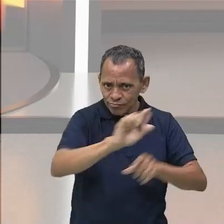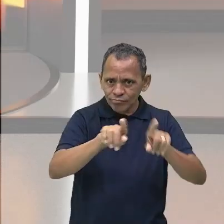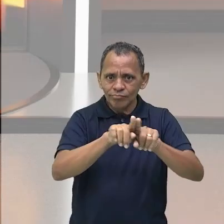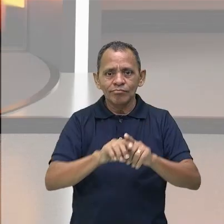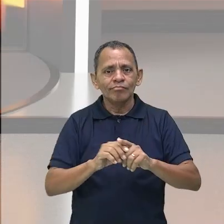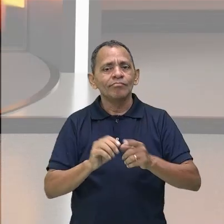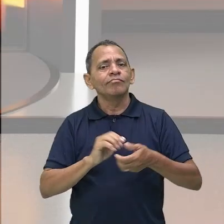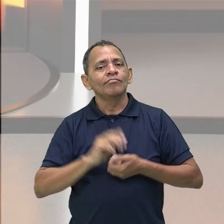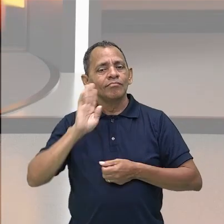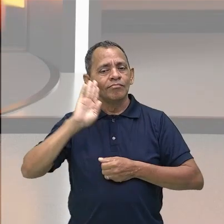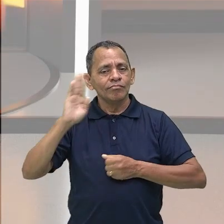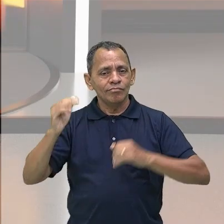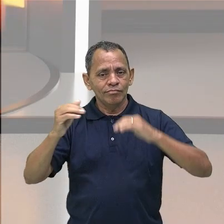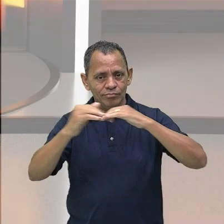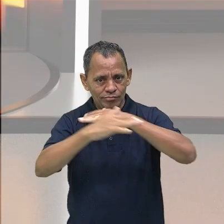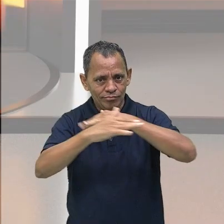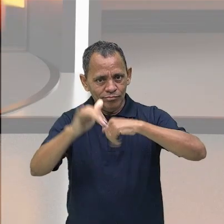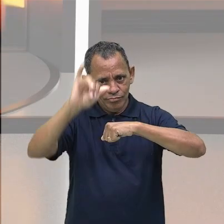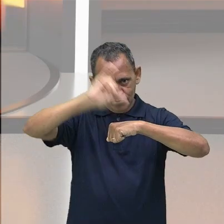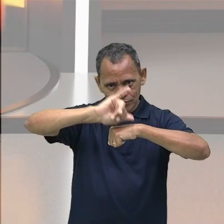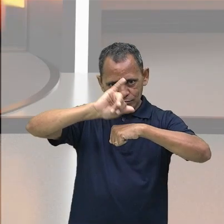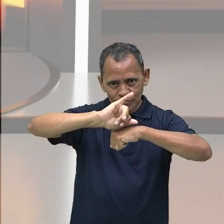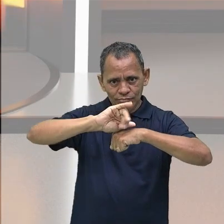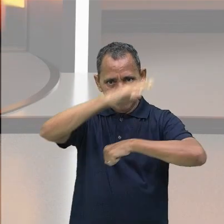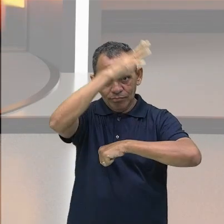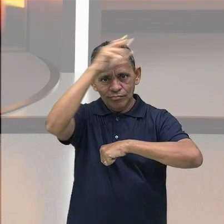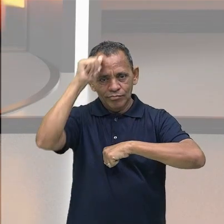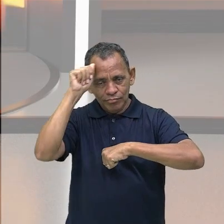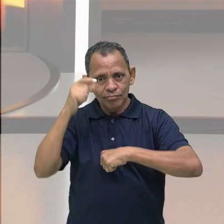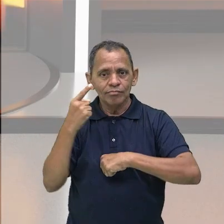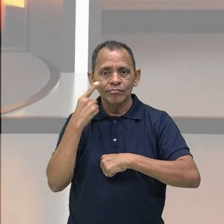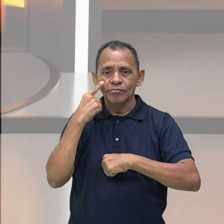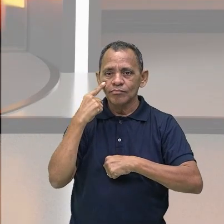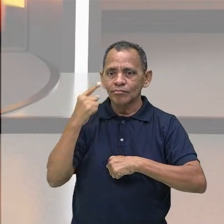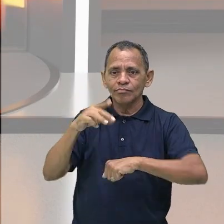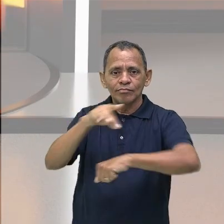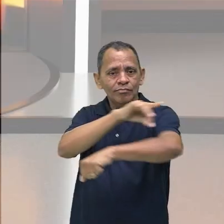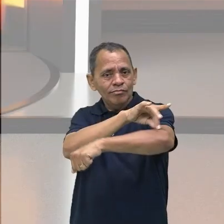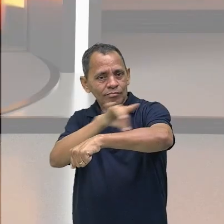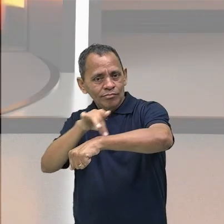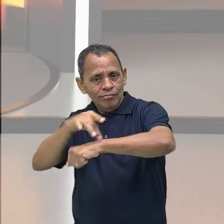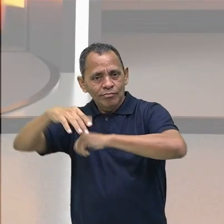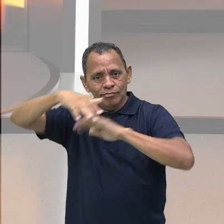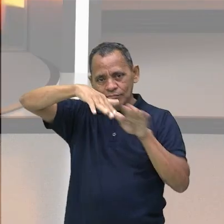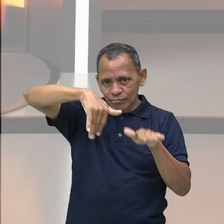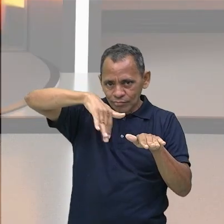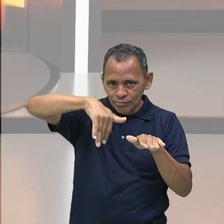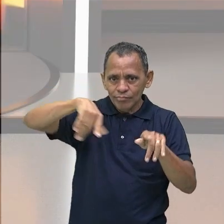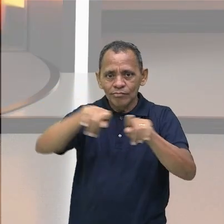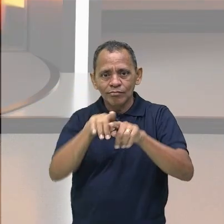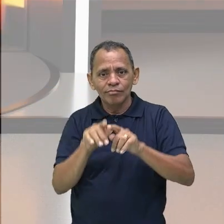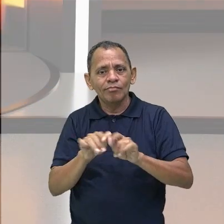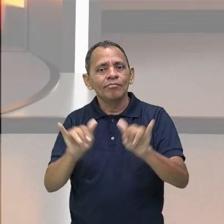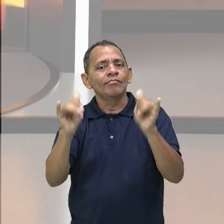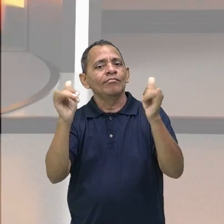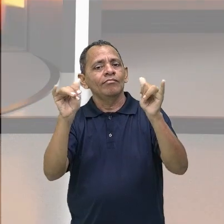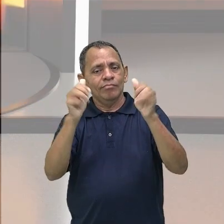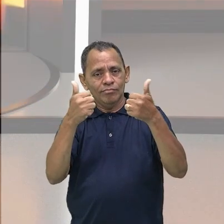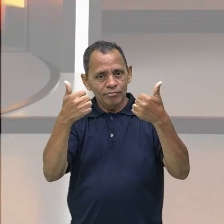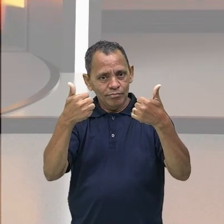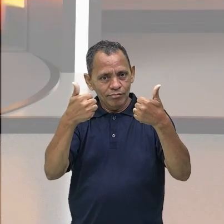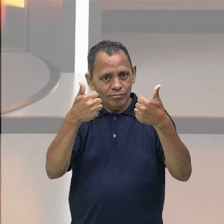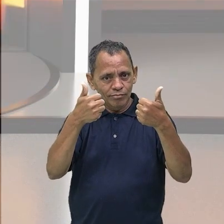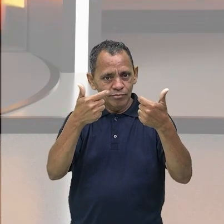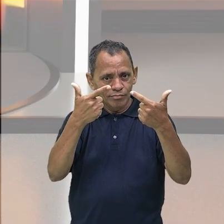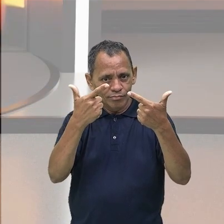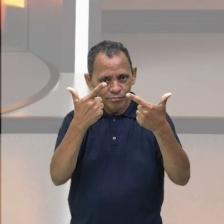capital, Manaus, onde a gente observa, né, a Praia da Ponta Negra, o Teatro Amazonas, um